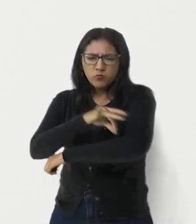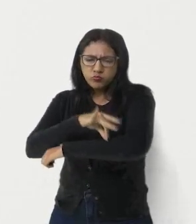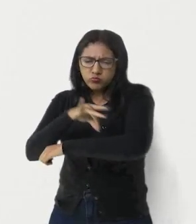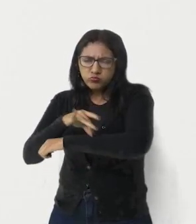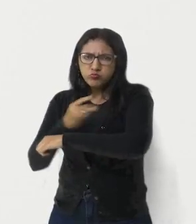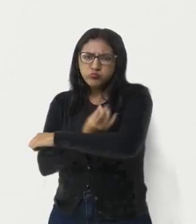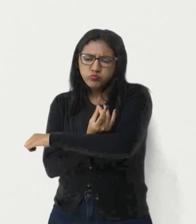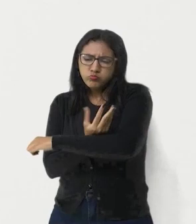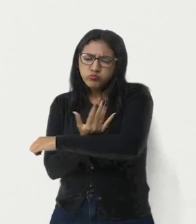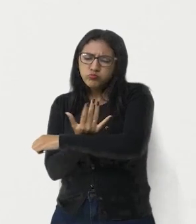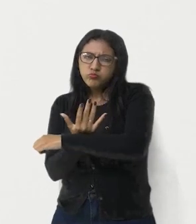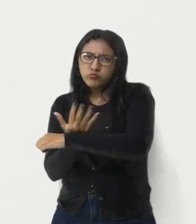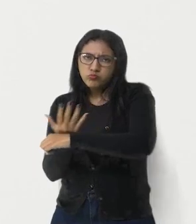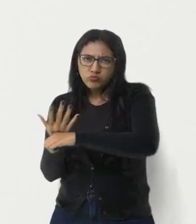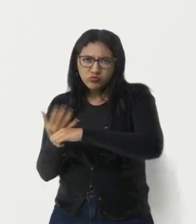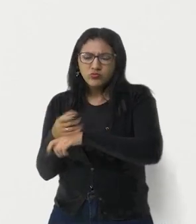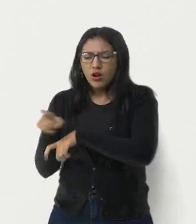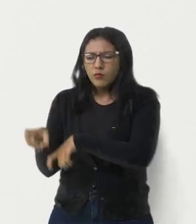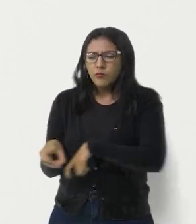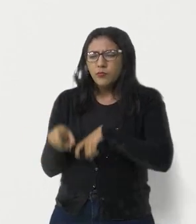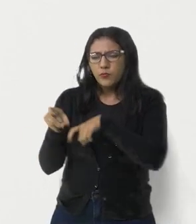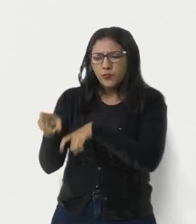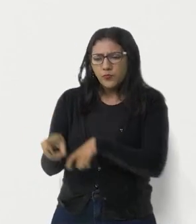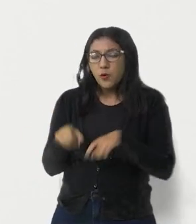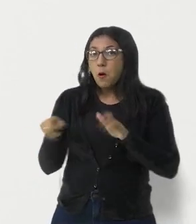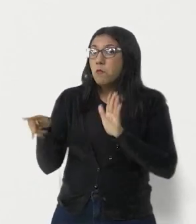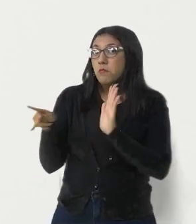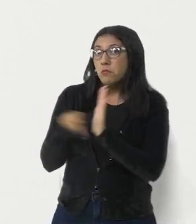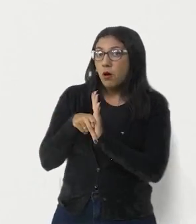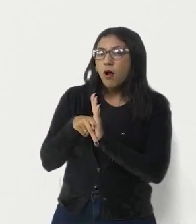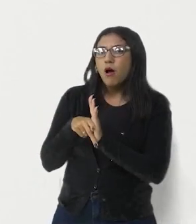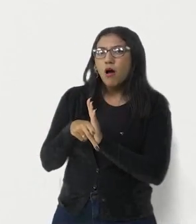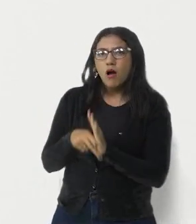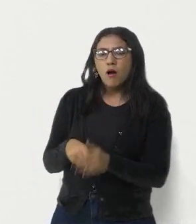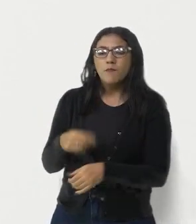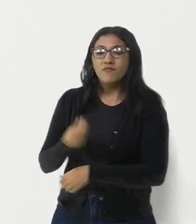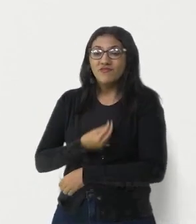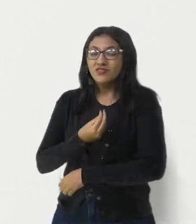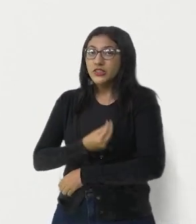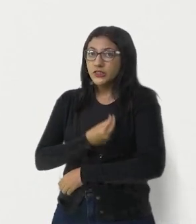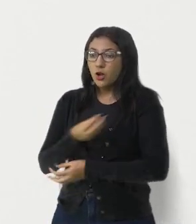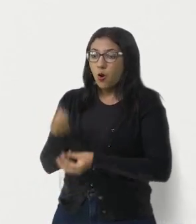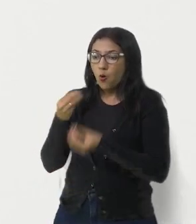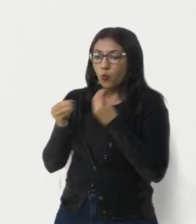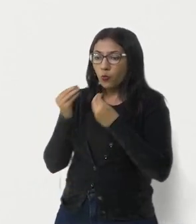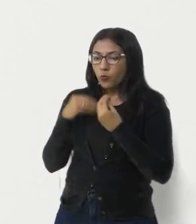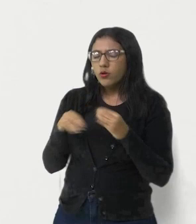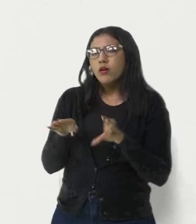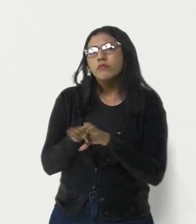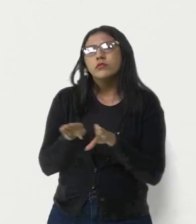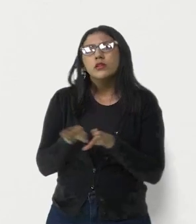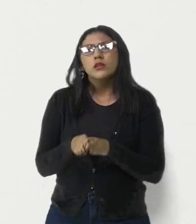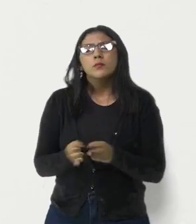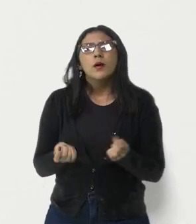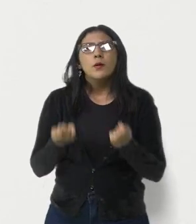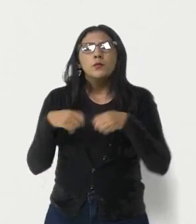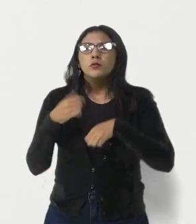consumo próprio, que é o que a gente chama de agricultura de subsistência, e podem praticar